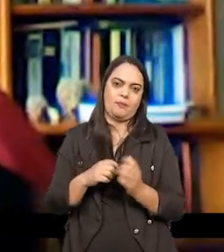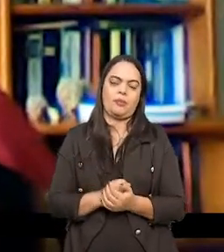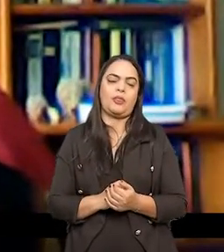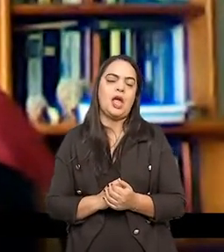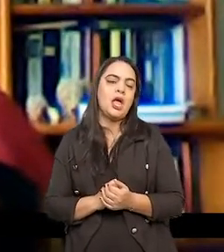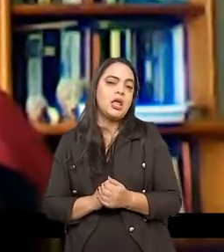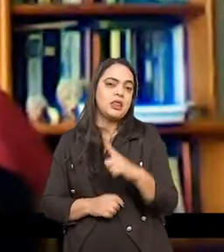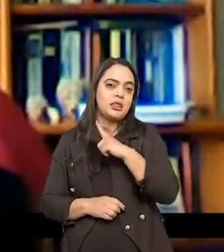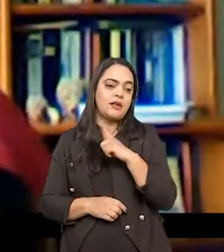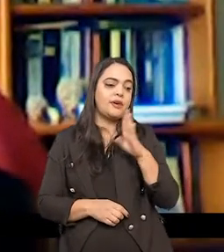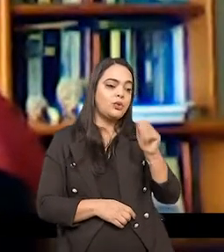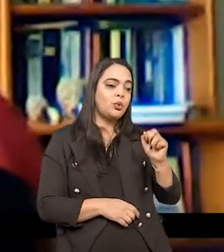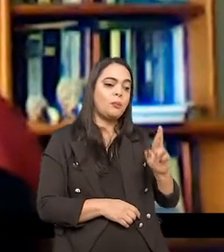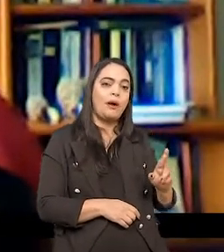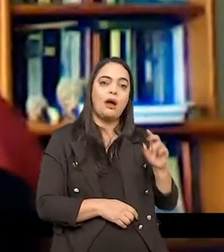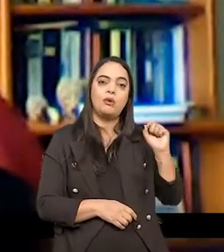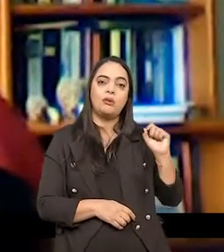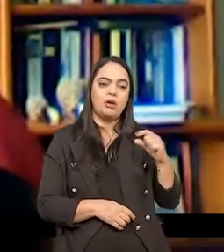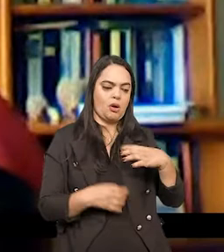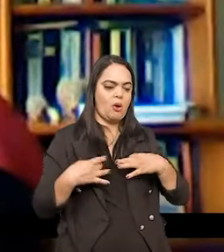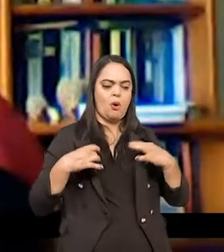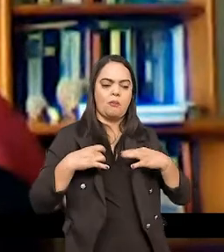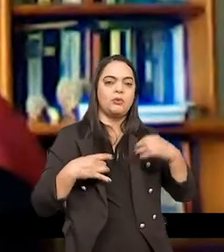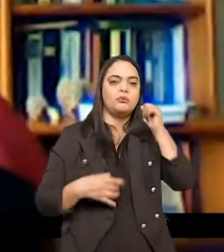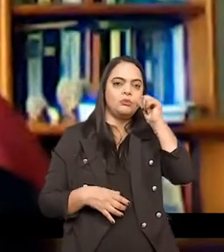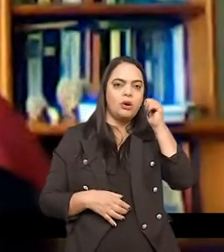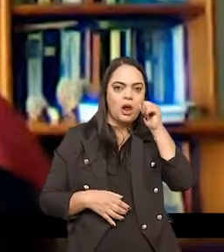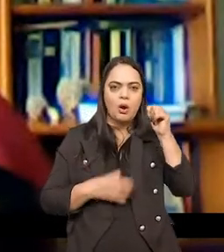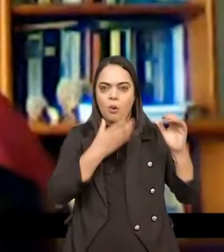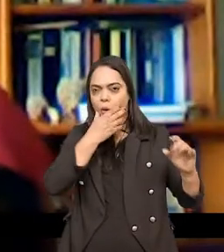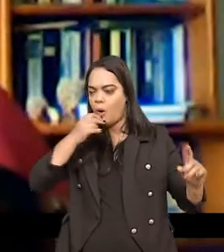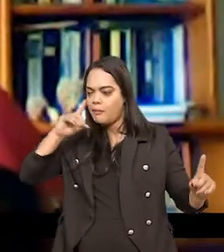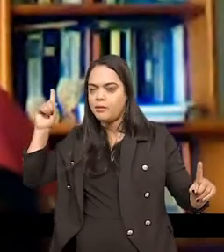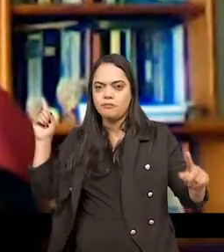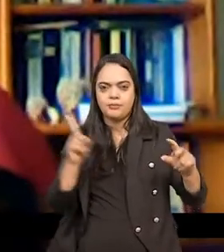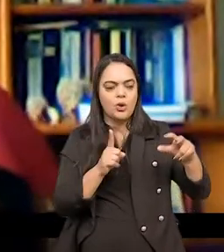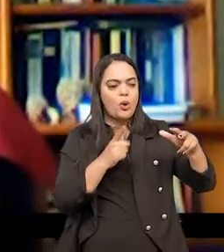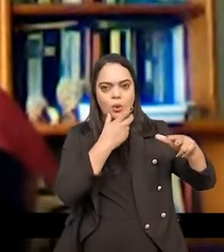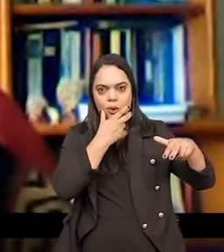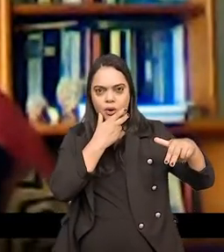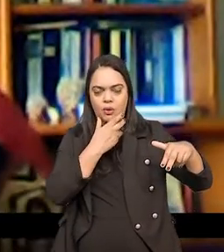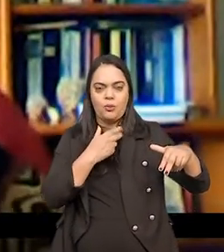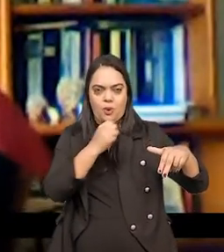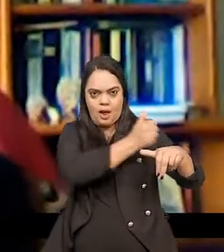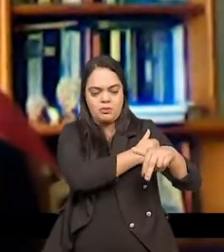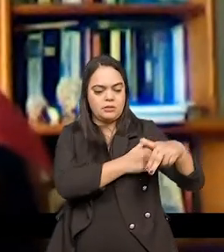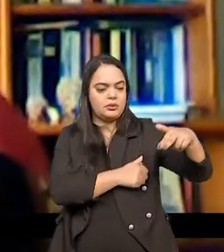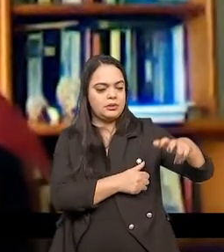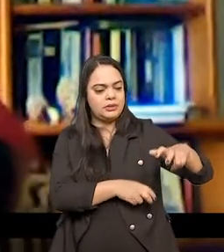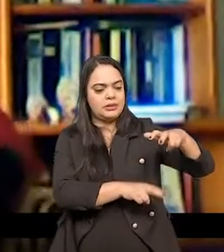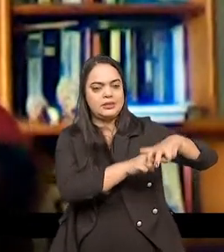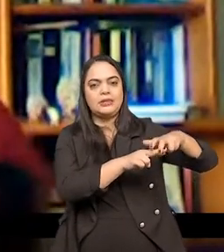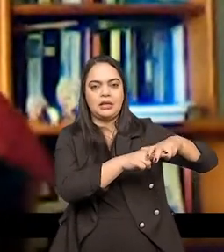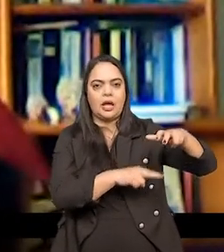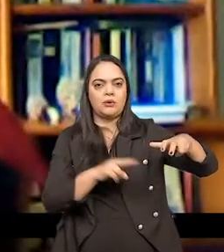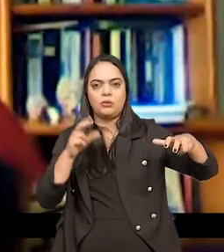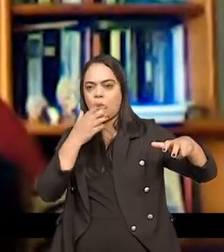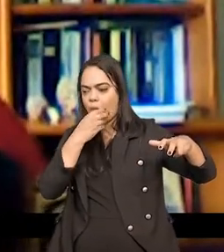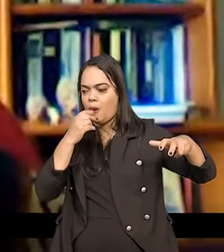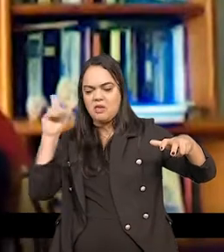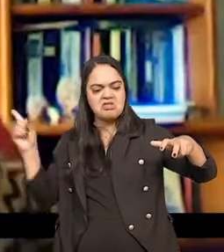cara chegou e derrubou da cadeira. E a mágoa do meu aluno é: ninguém foi ajudar, ninguém foi